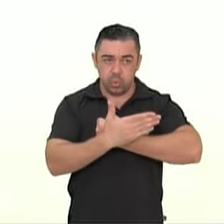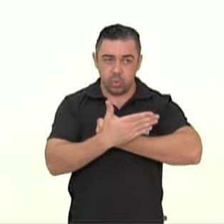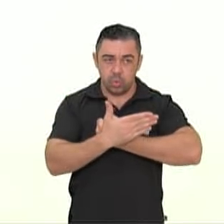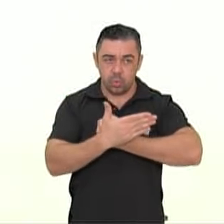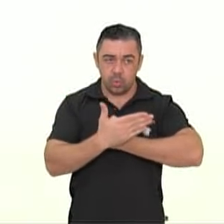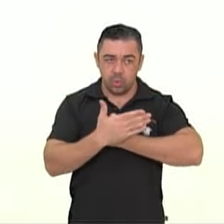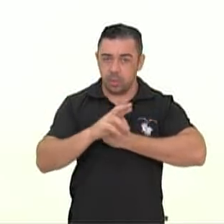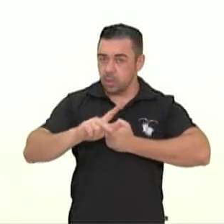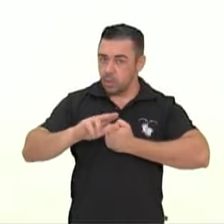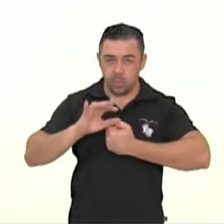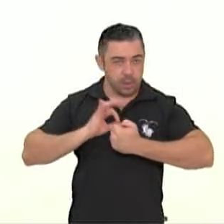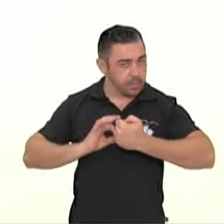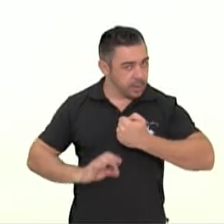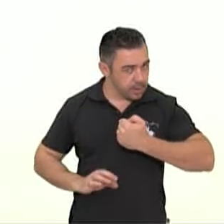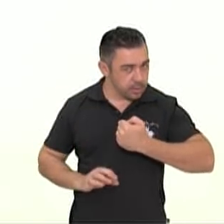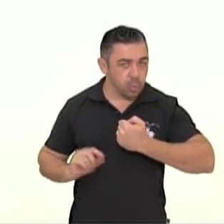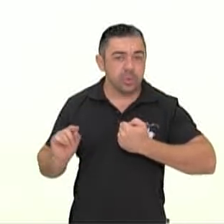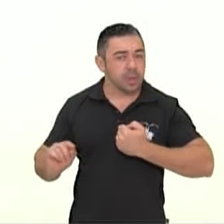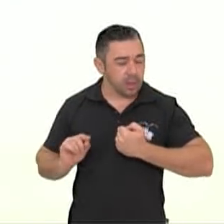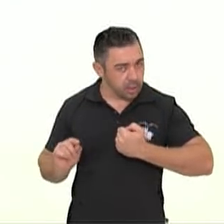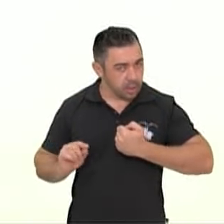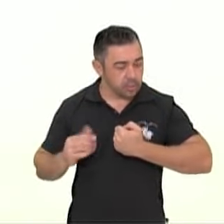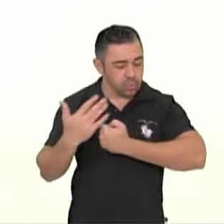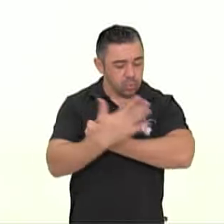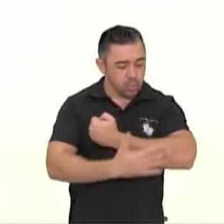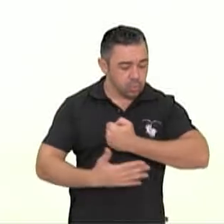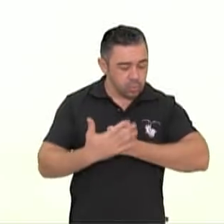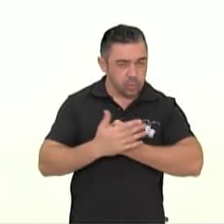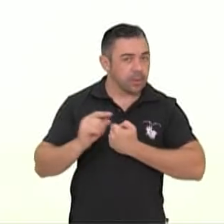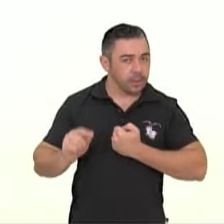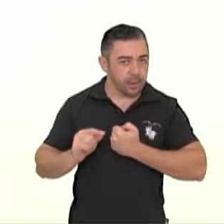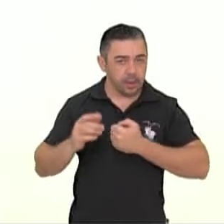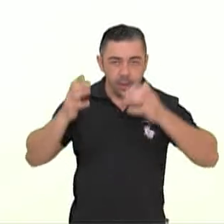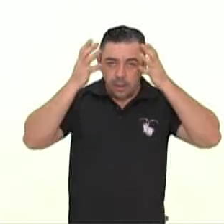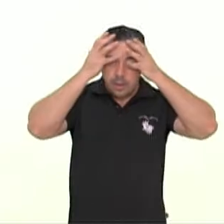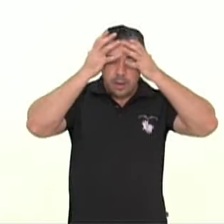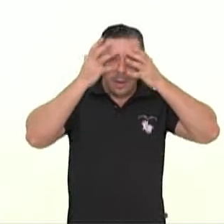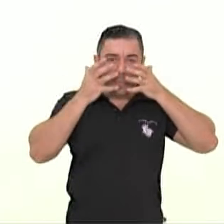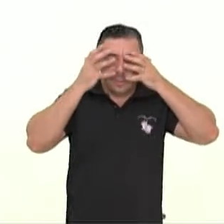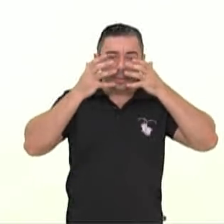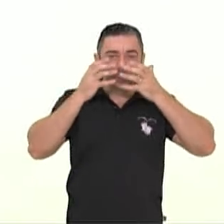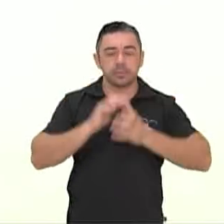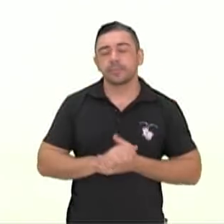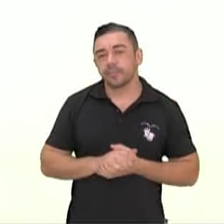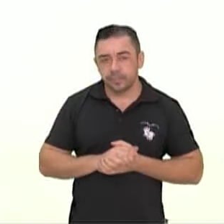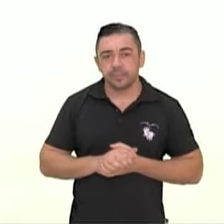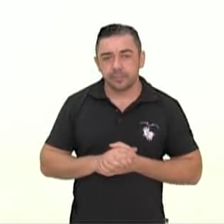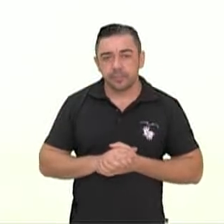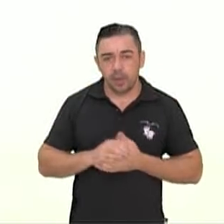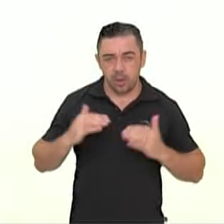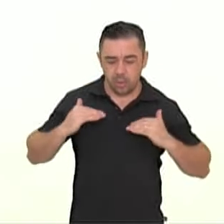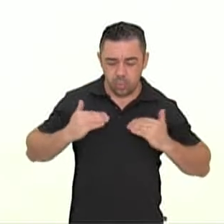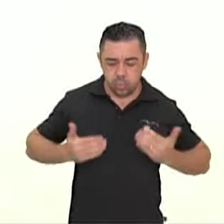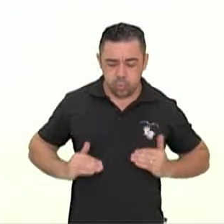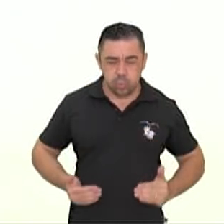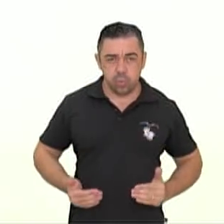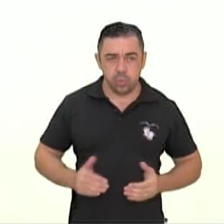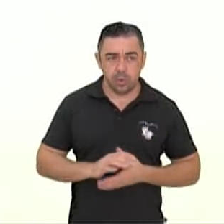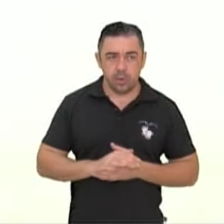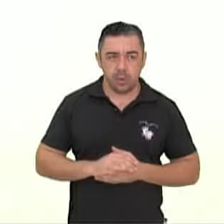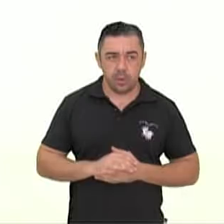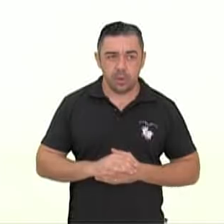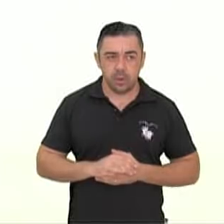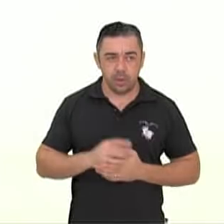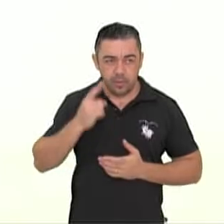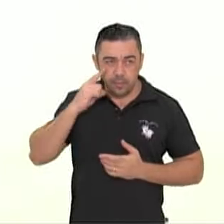que não é, né, professor? Exato. O que é? Quem usa escudo? Quem que usa um capacete? Uma espécie de uma armadura? Uma malha, por